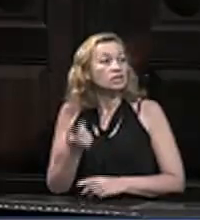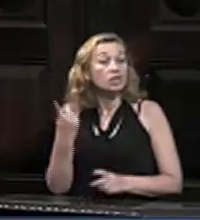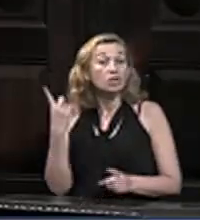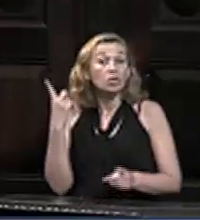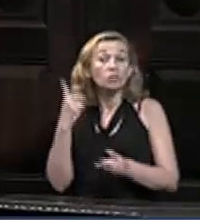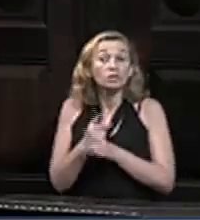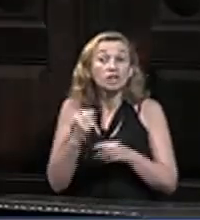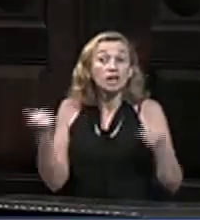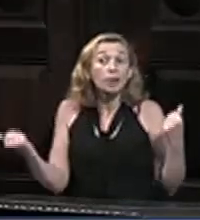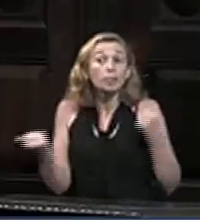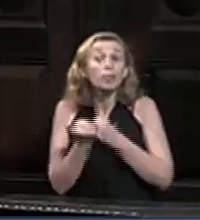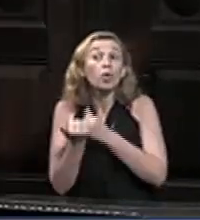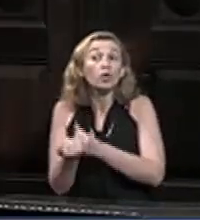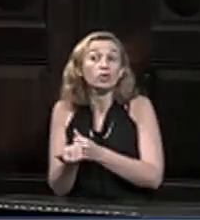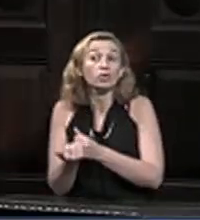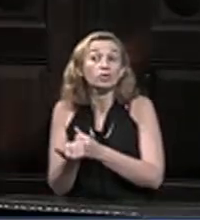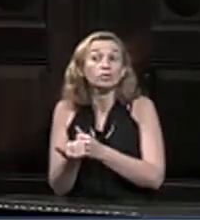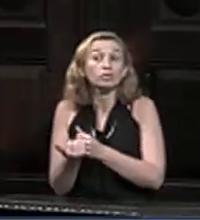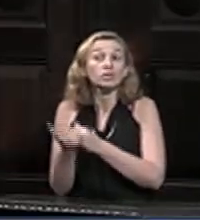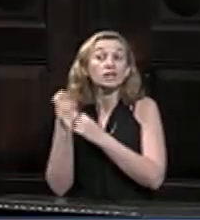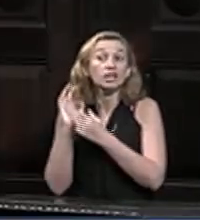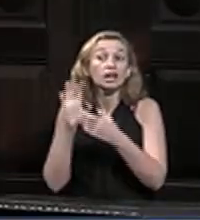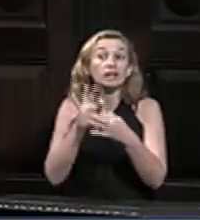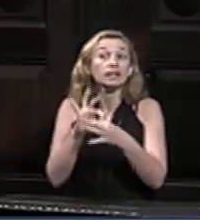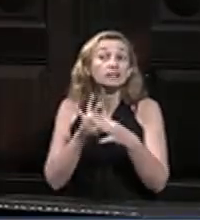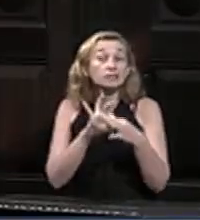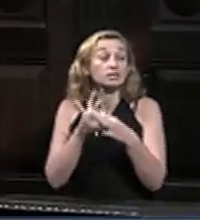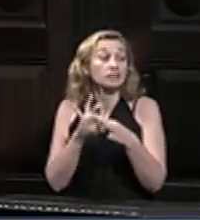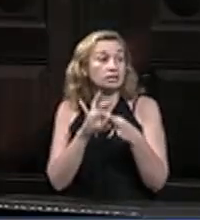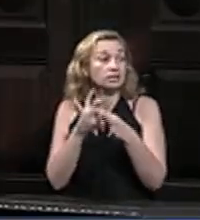apoios e parcerias.